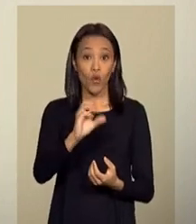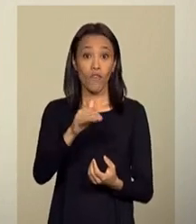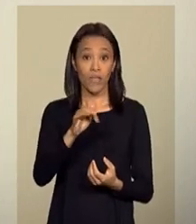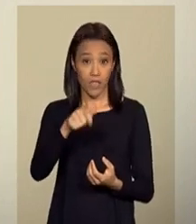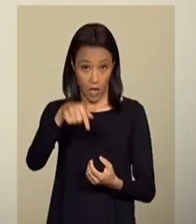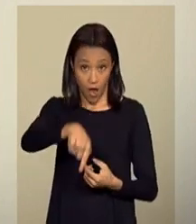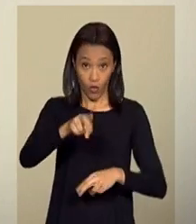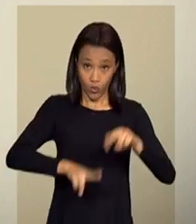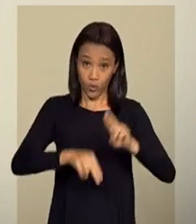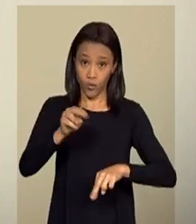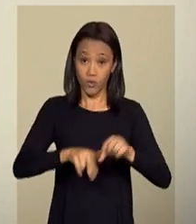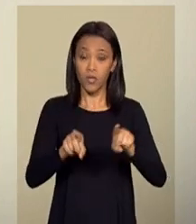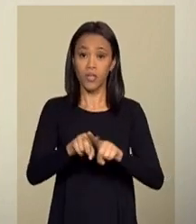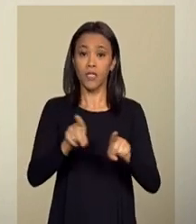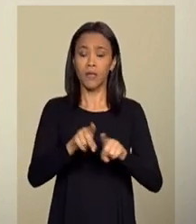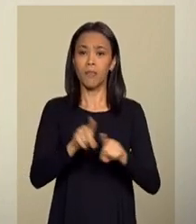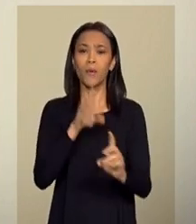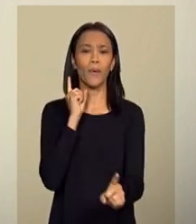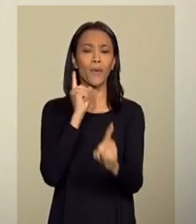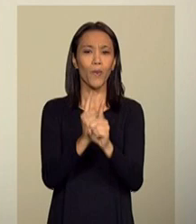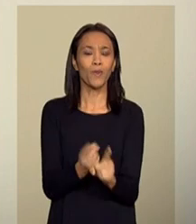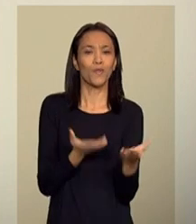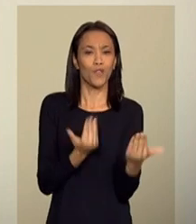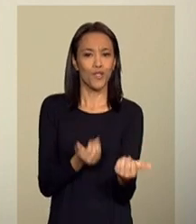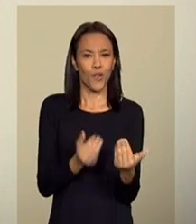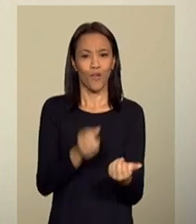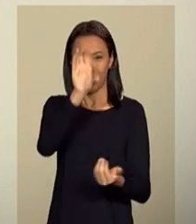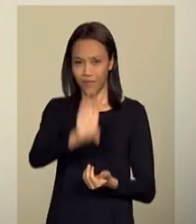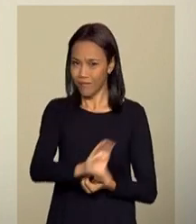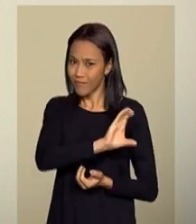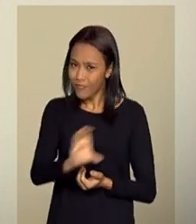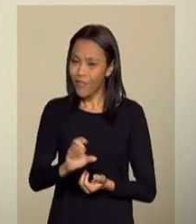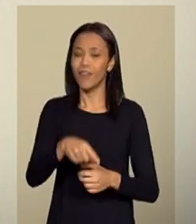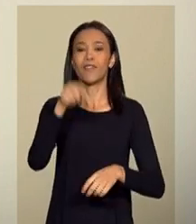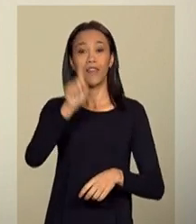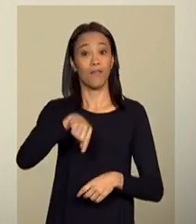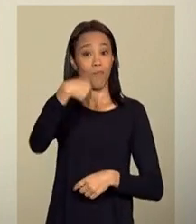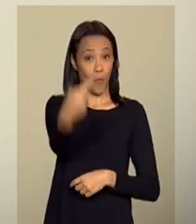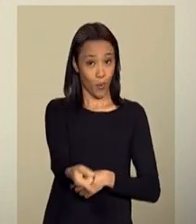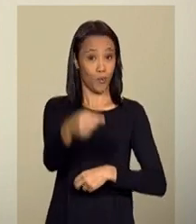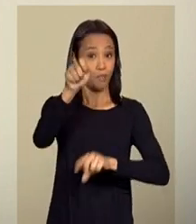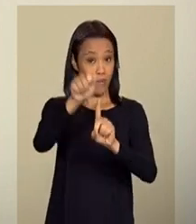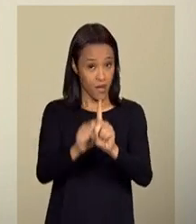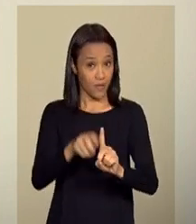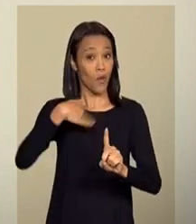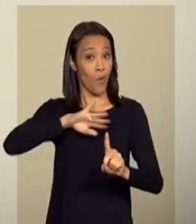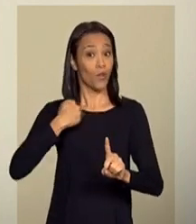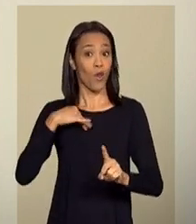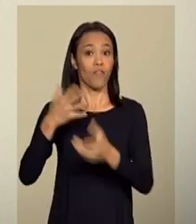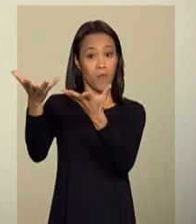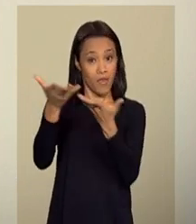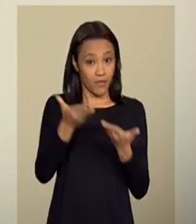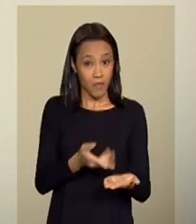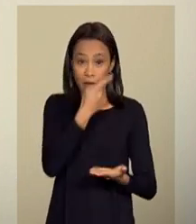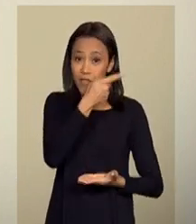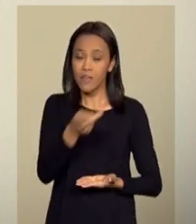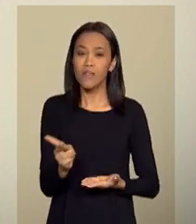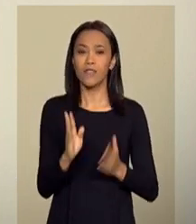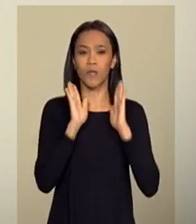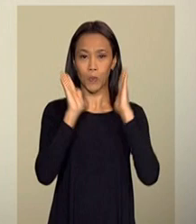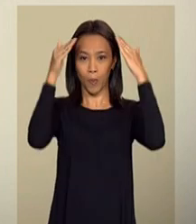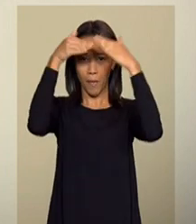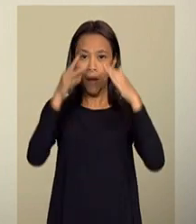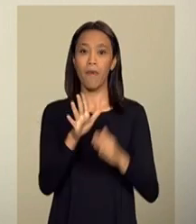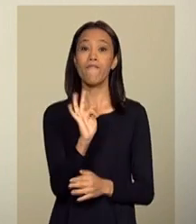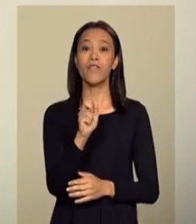em junho e a Jornada Mundial da Juventude Católica no mês que vem quando vamos receber a visita do Papa